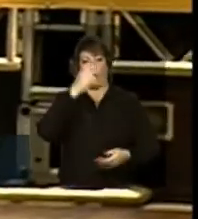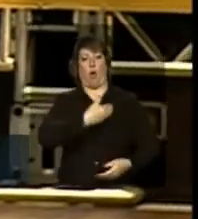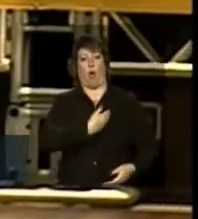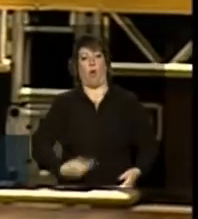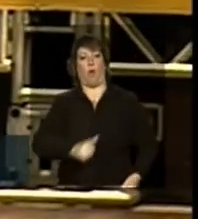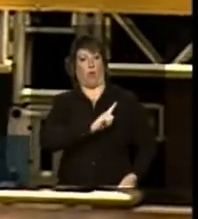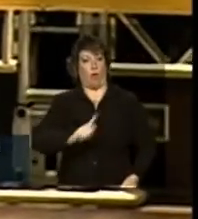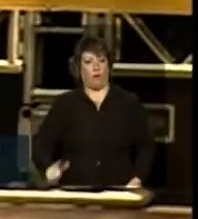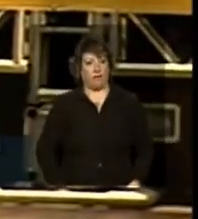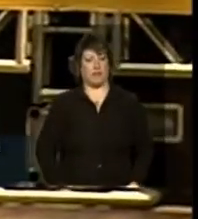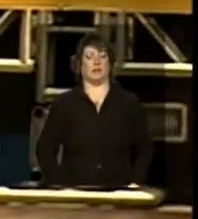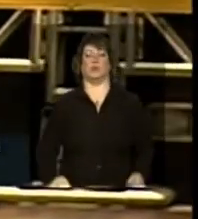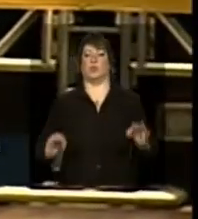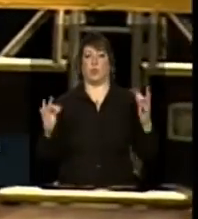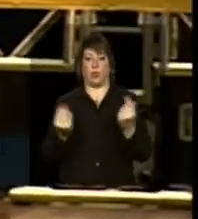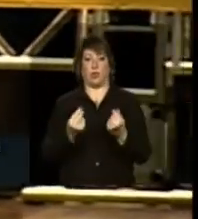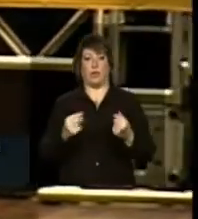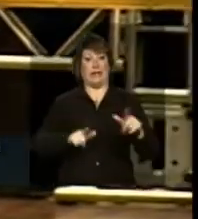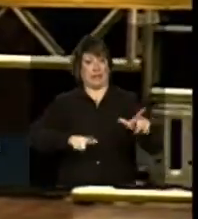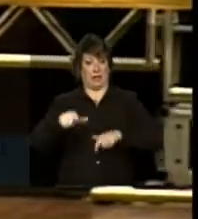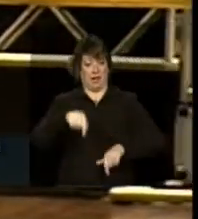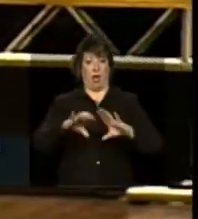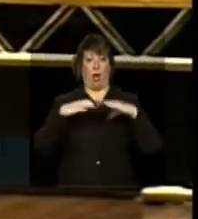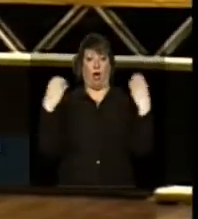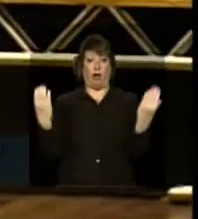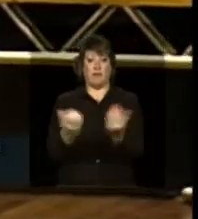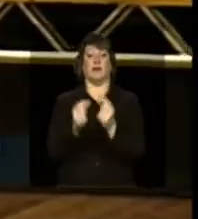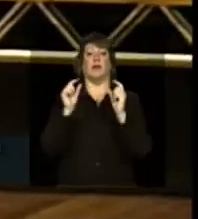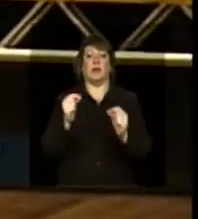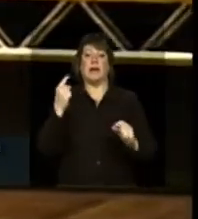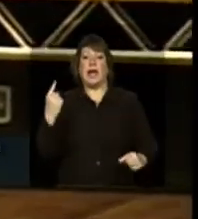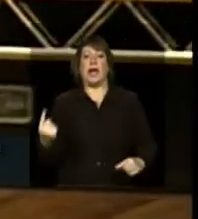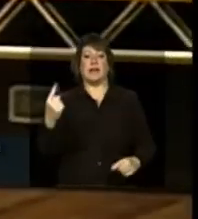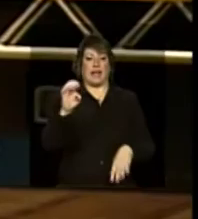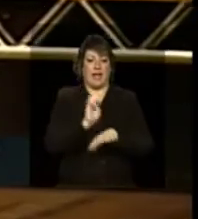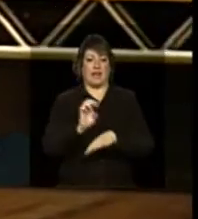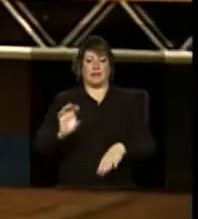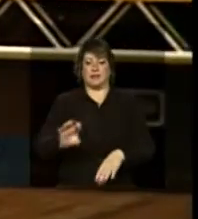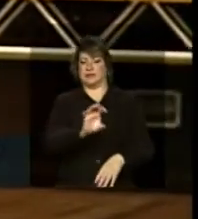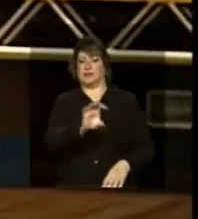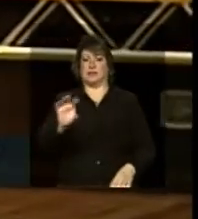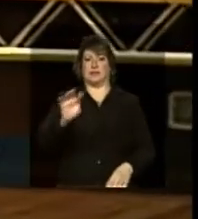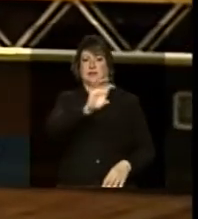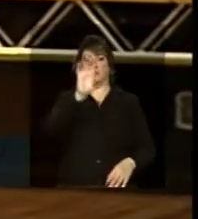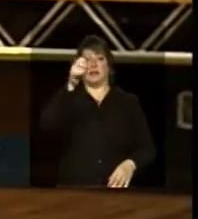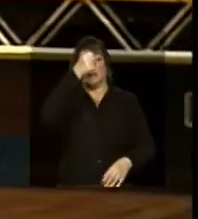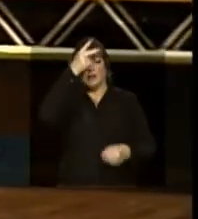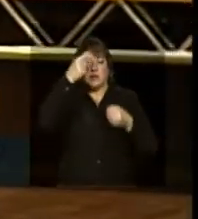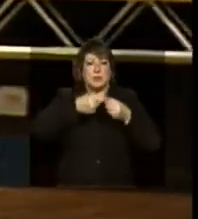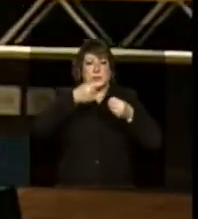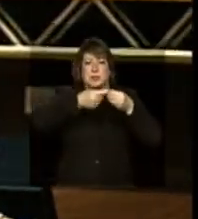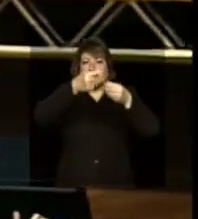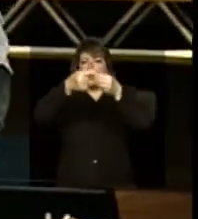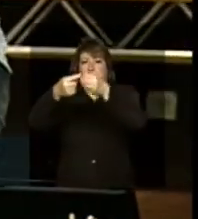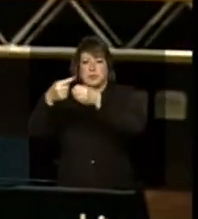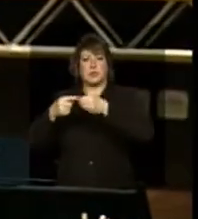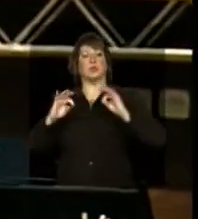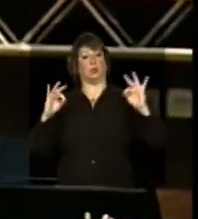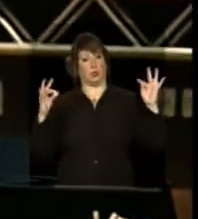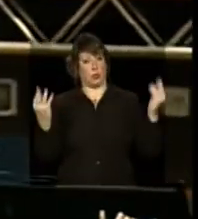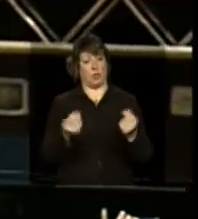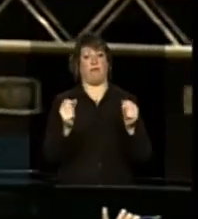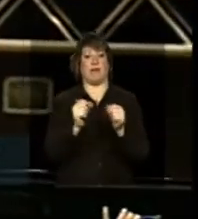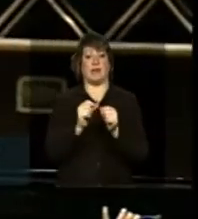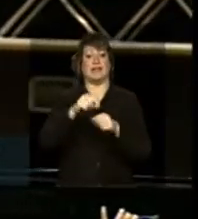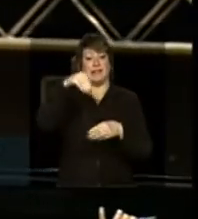governadoras. A missão da conferência é, em cada estado, em cada município, fazer também lá o